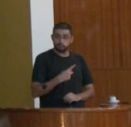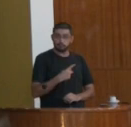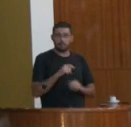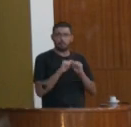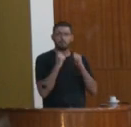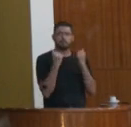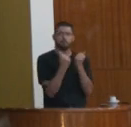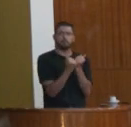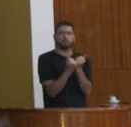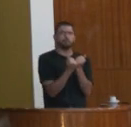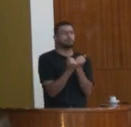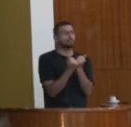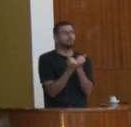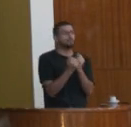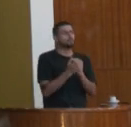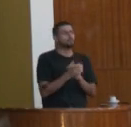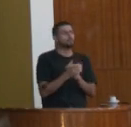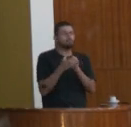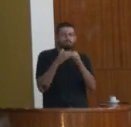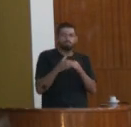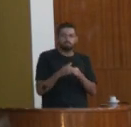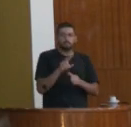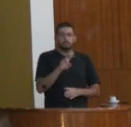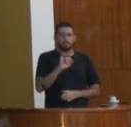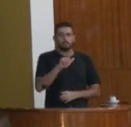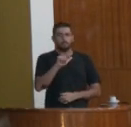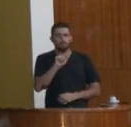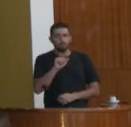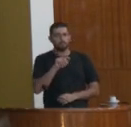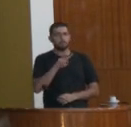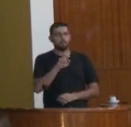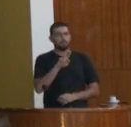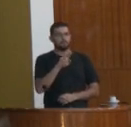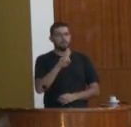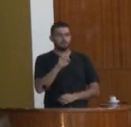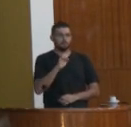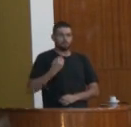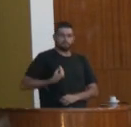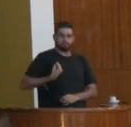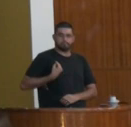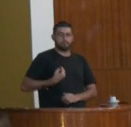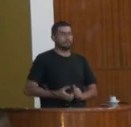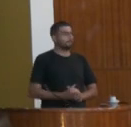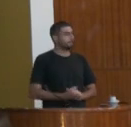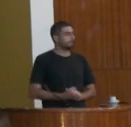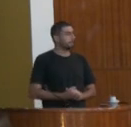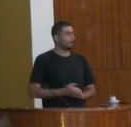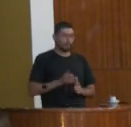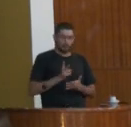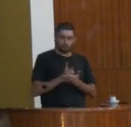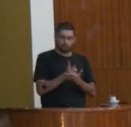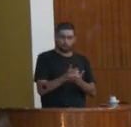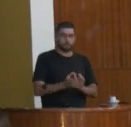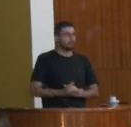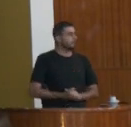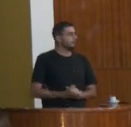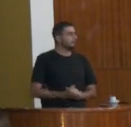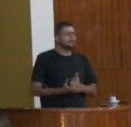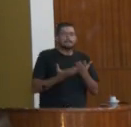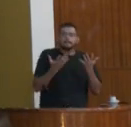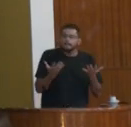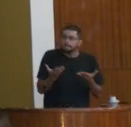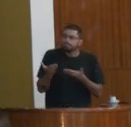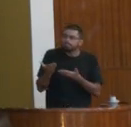Associação do bairro Vila Verde, também presente. Prosseguindo, não poderíamos deixar